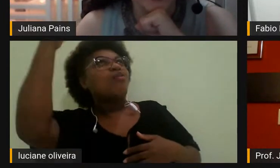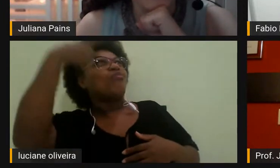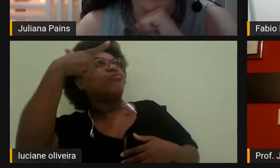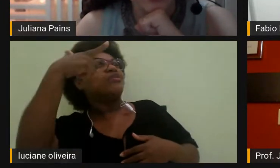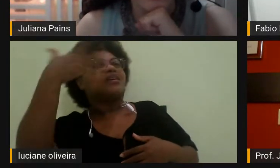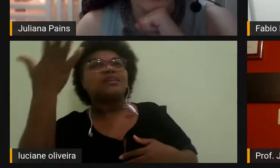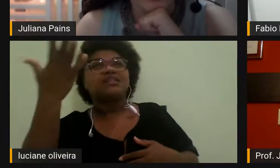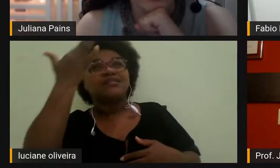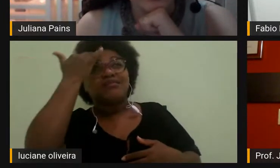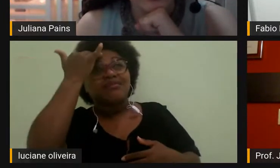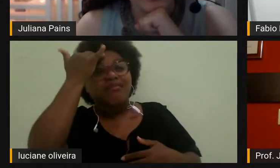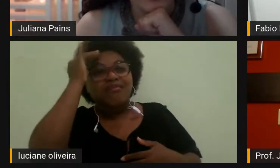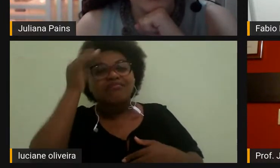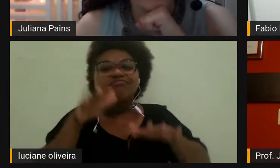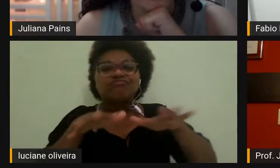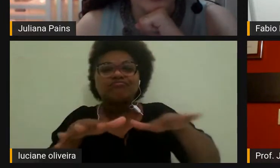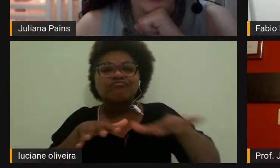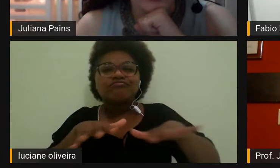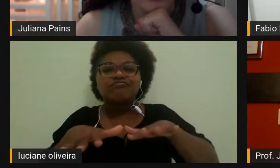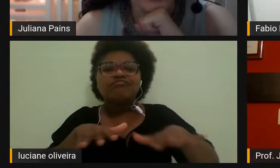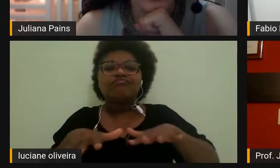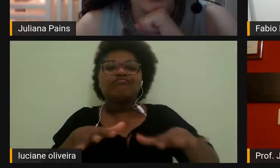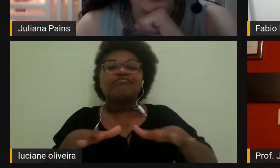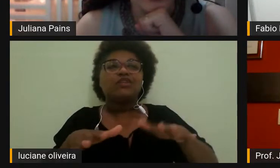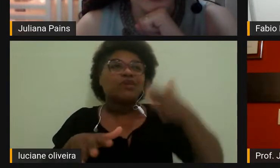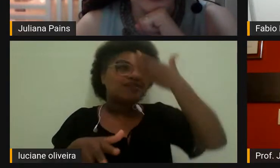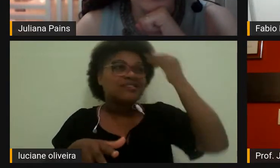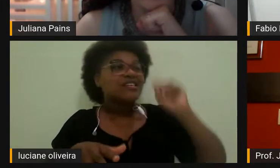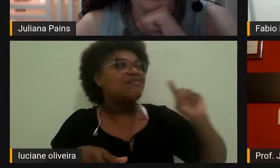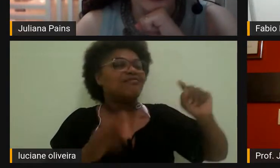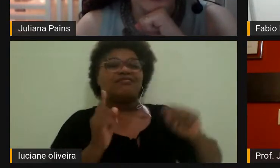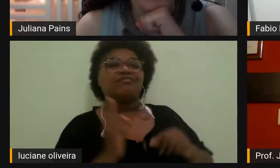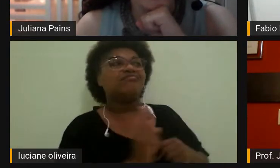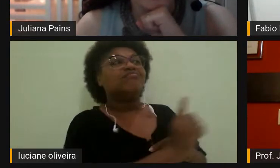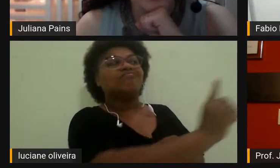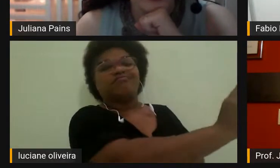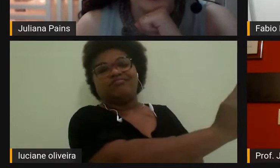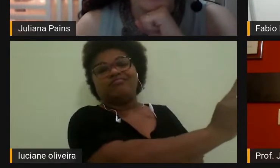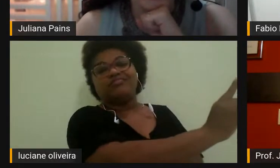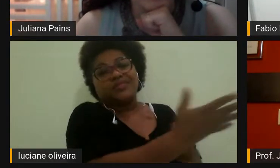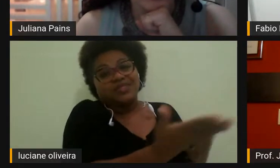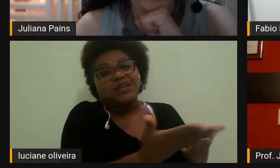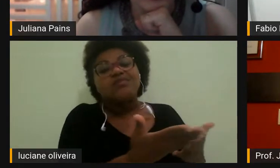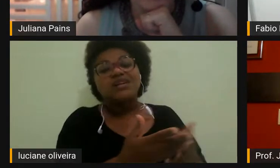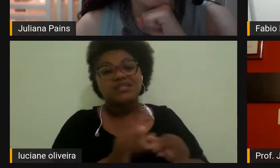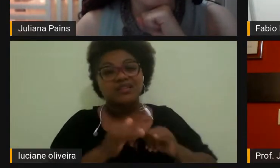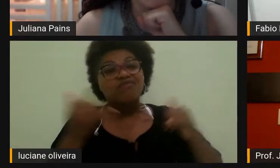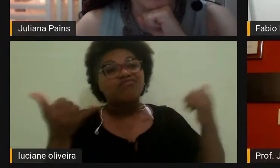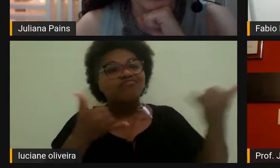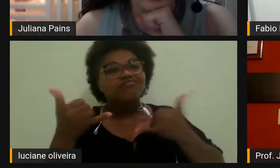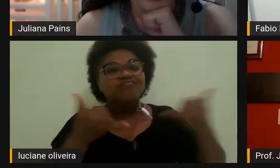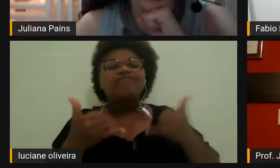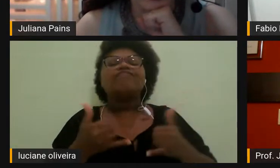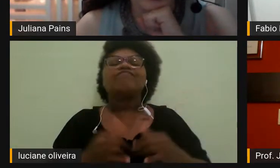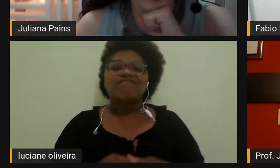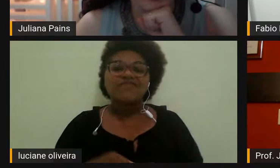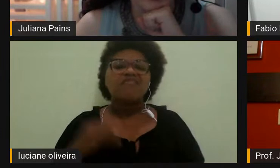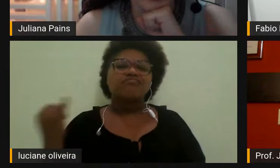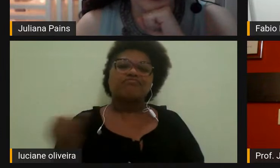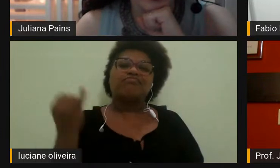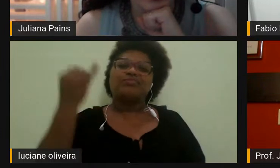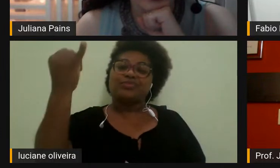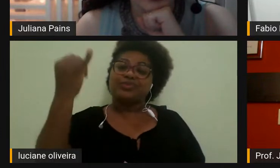lata desligar Então essa questão de automação é fundamental Não é muito mais do que um conforto a